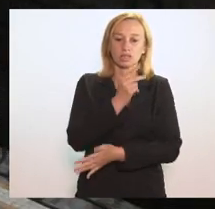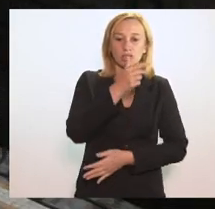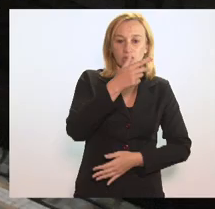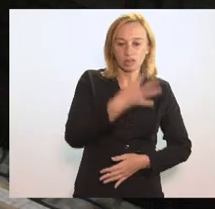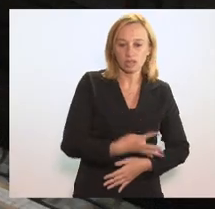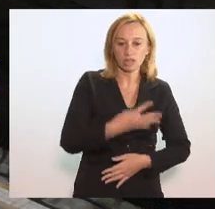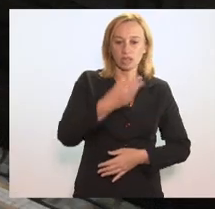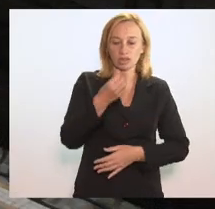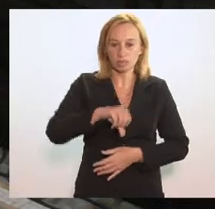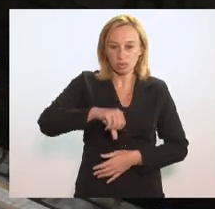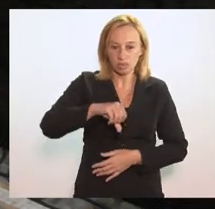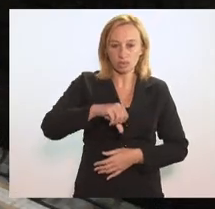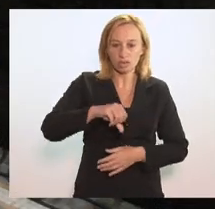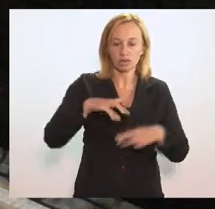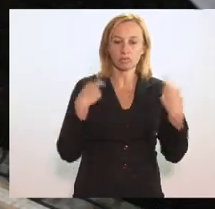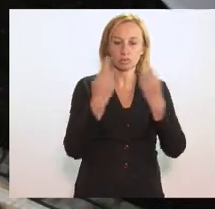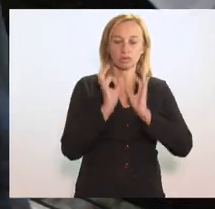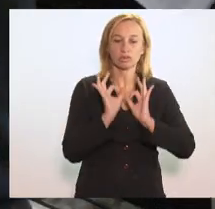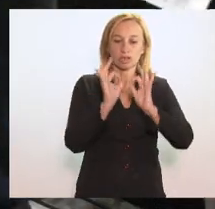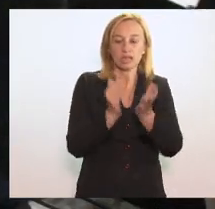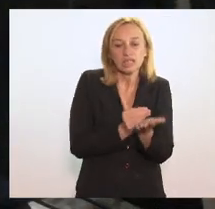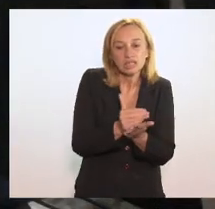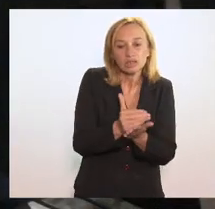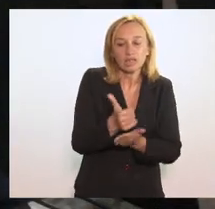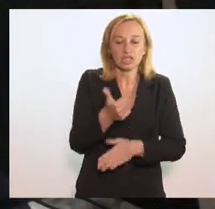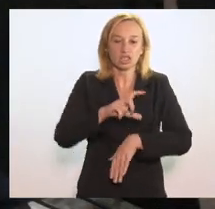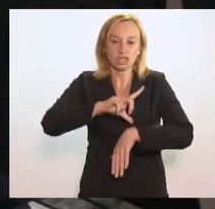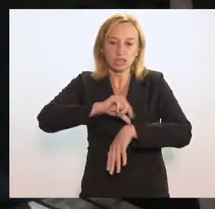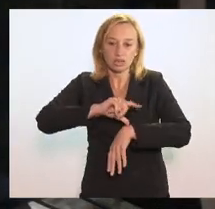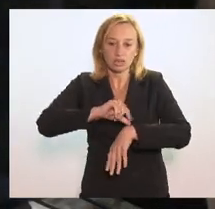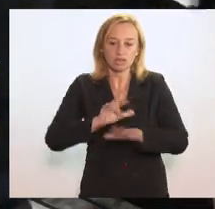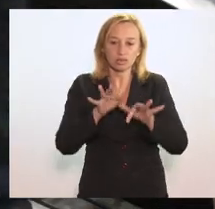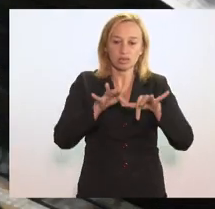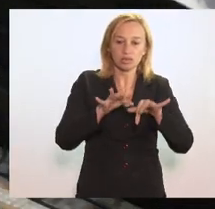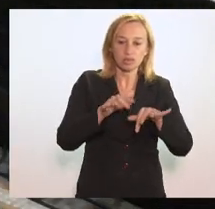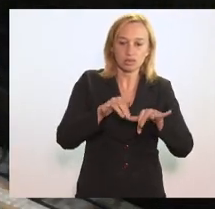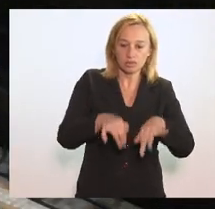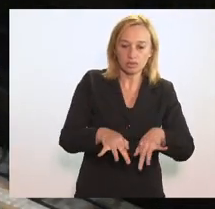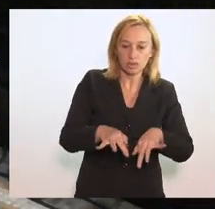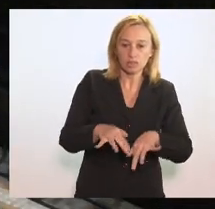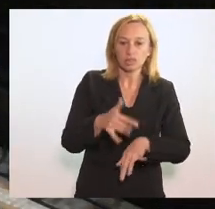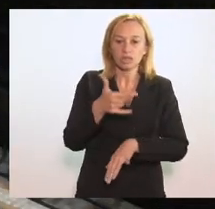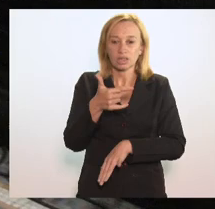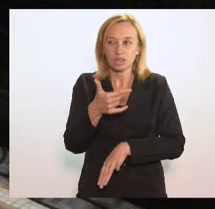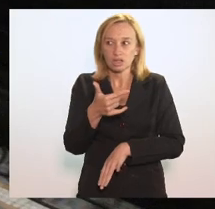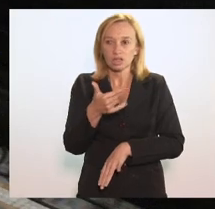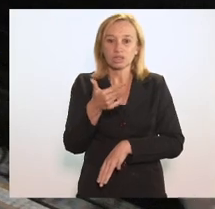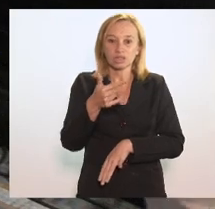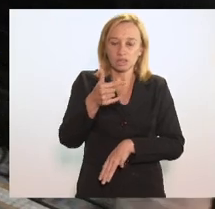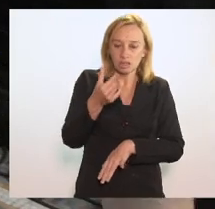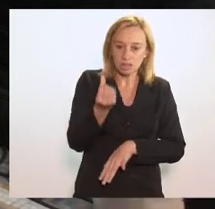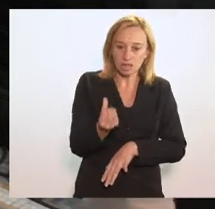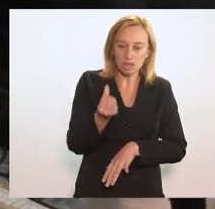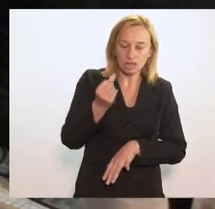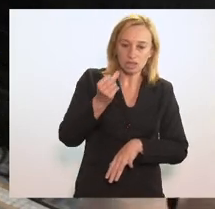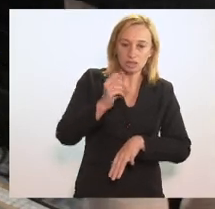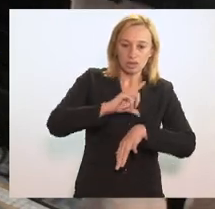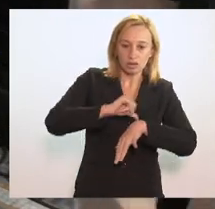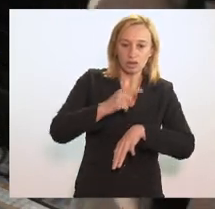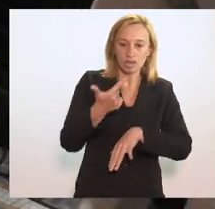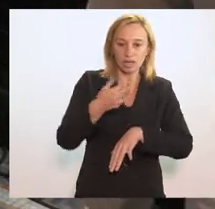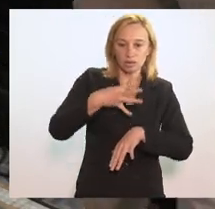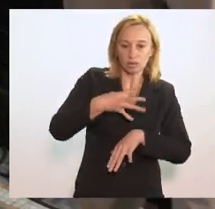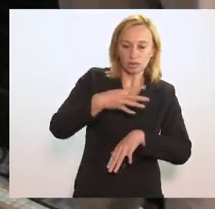49ª sessão extraordinária, que, iniciada às 15 horas e 15 minutos, encerrou-se às 16 horas e 14